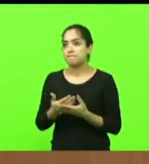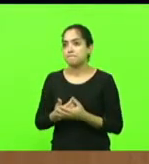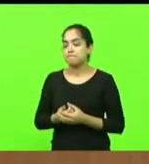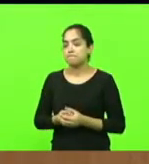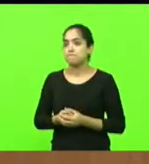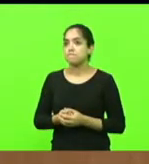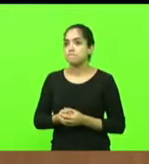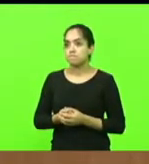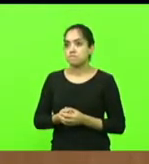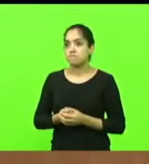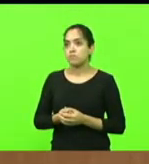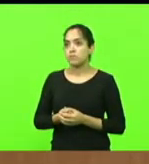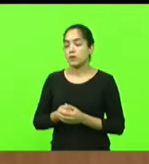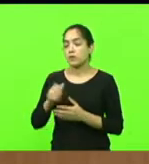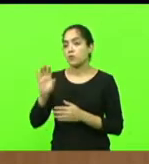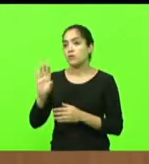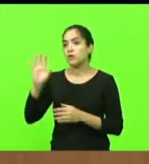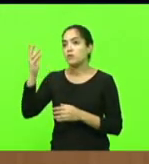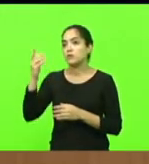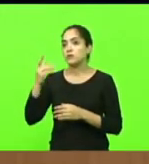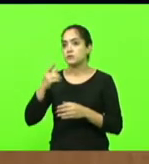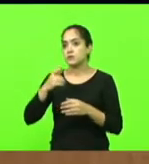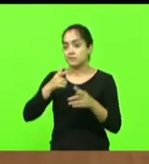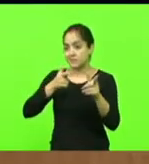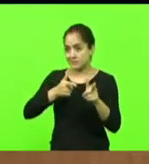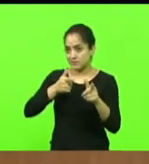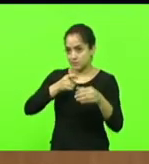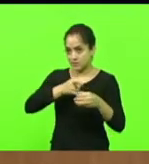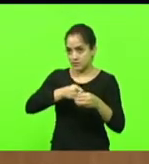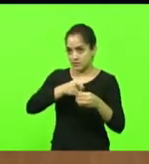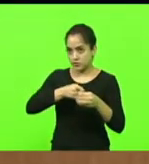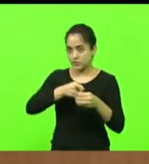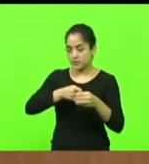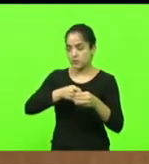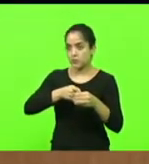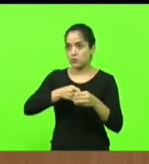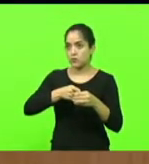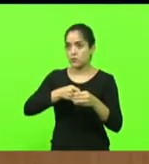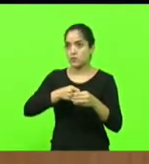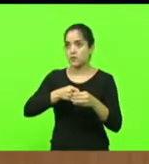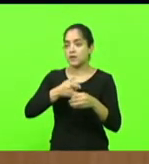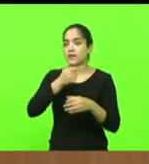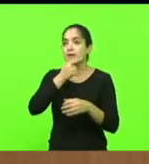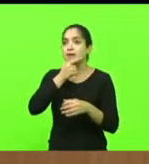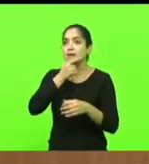na situação que ocorreu lá em Caçador, que